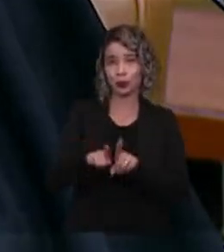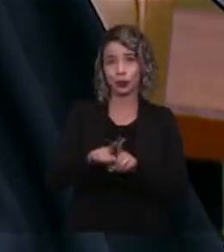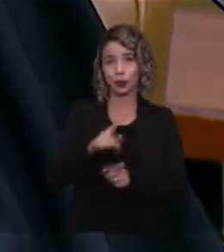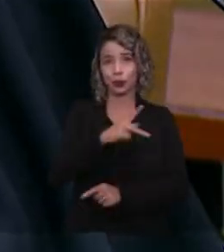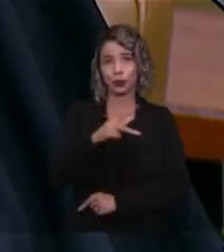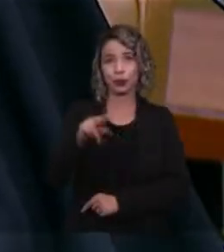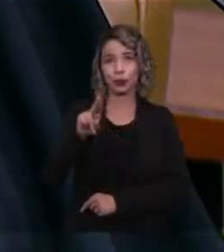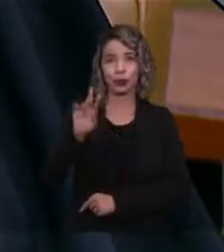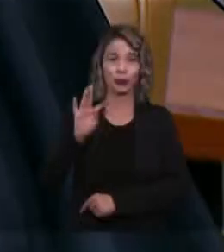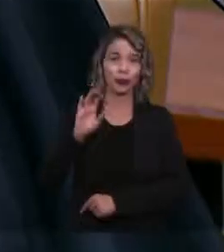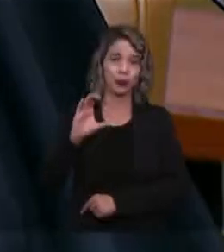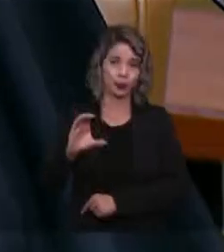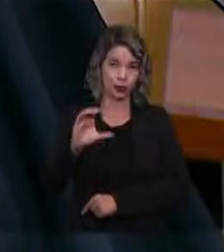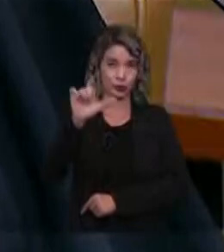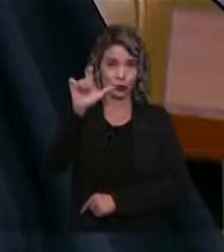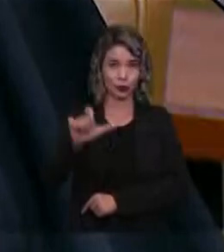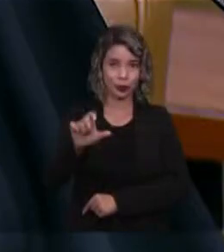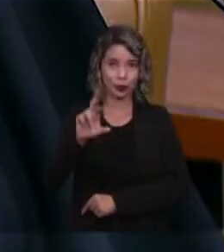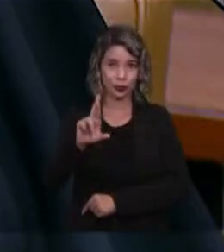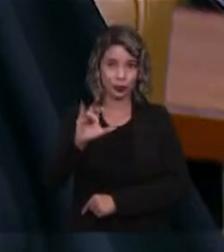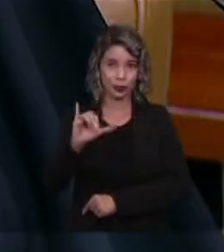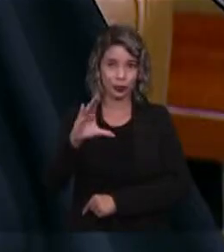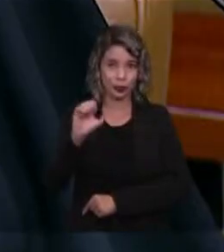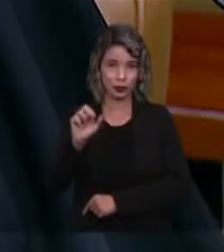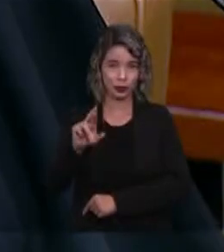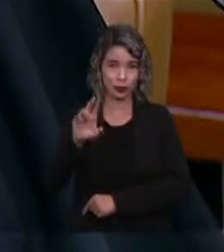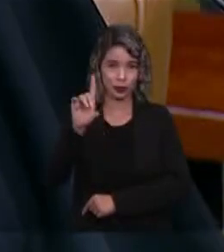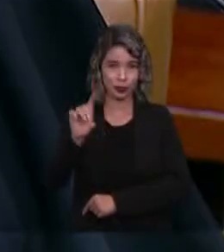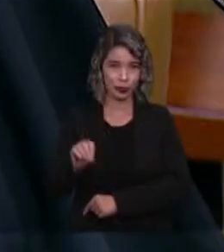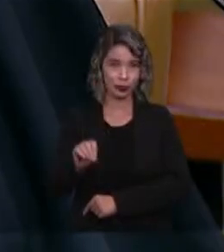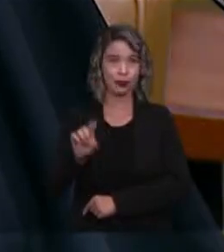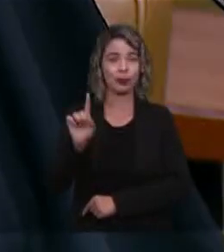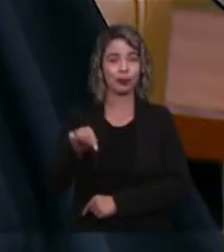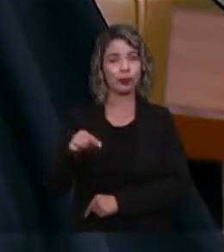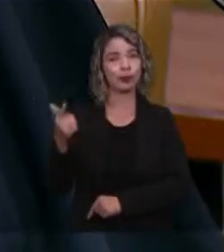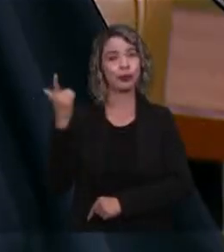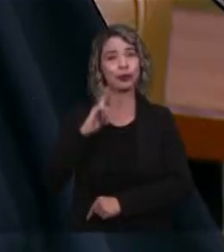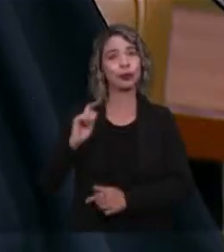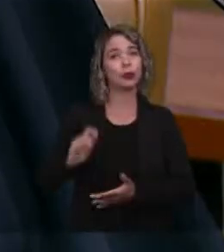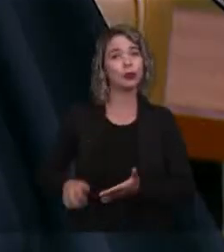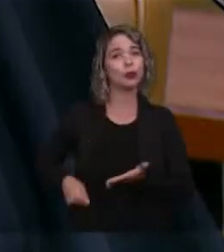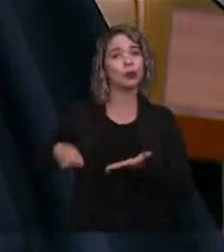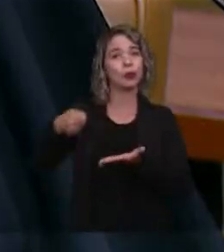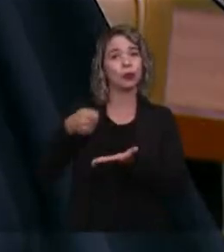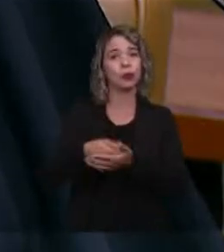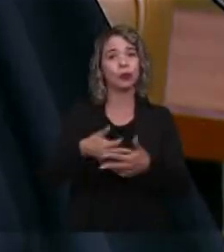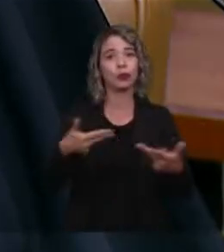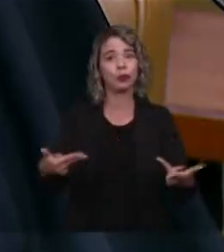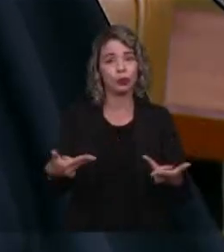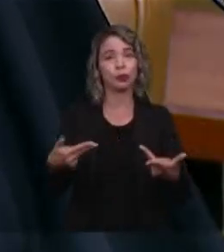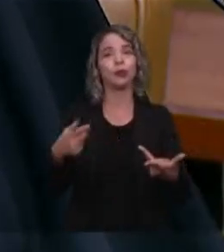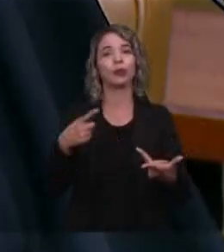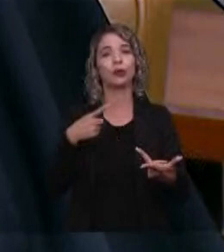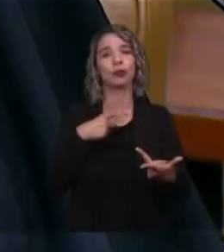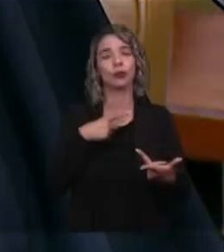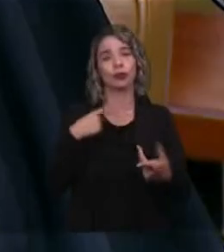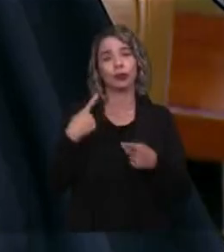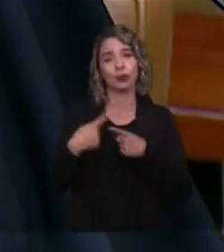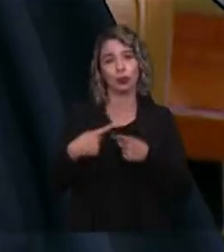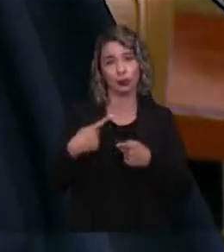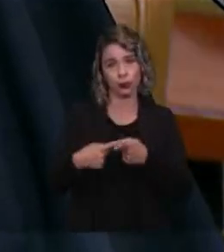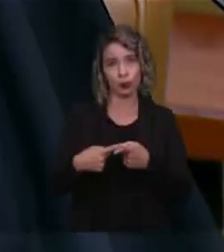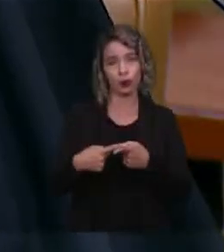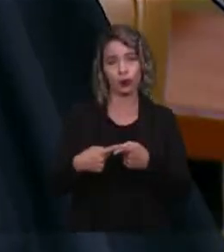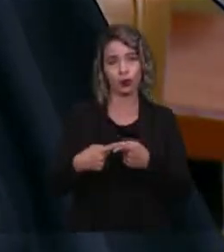UTC Engenharia S.A., Ricardo Ribeiro Pessoa, folha 94, tendo como condição o pagamento de vantagens indevidas ao parlamentar denunciado.